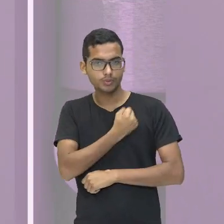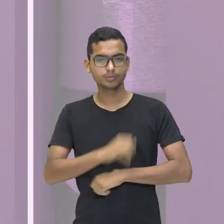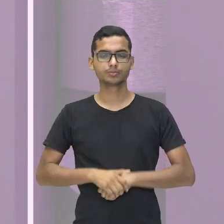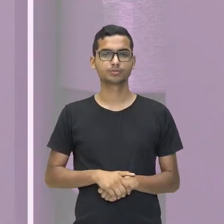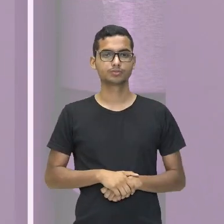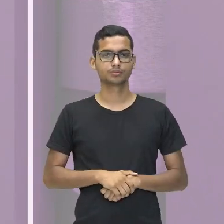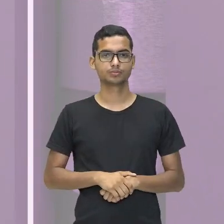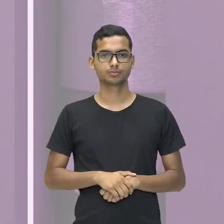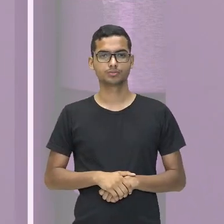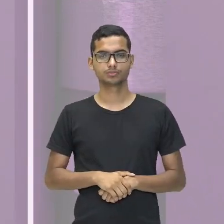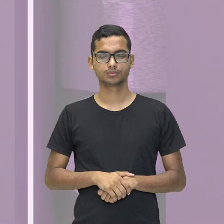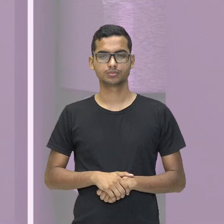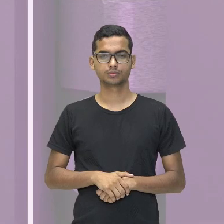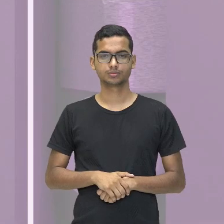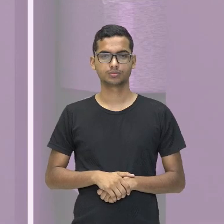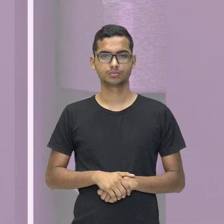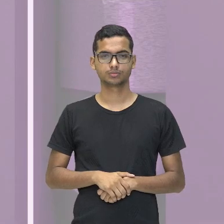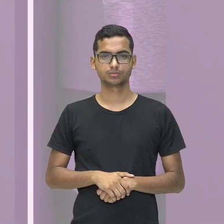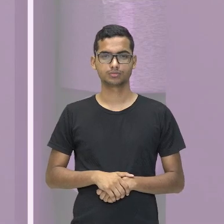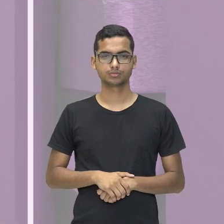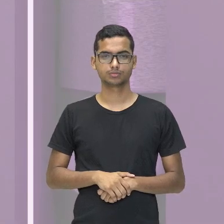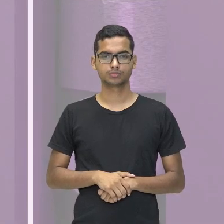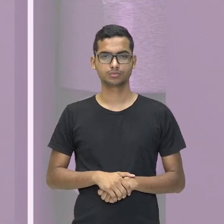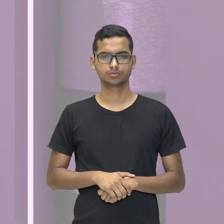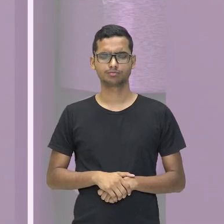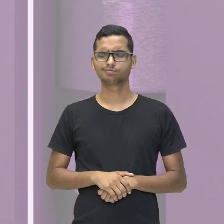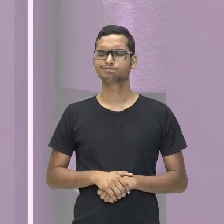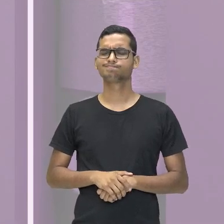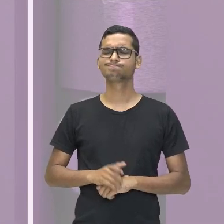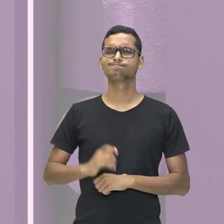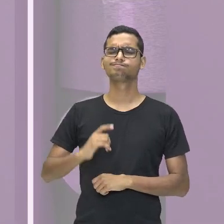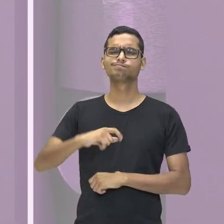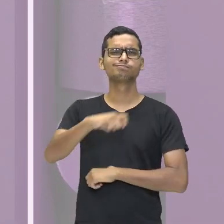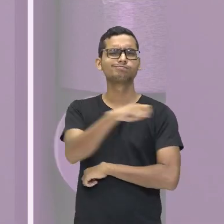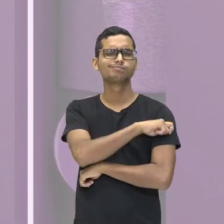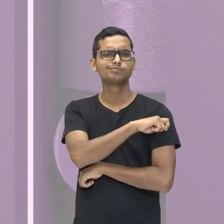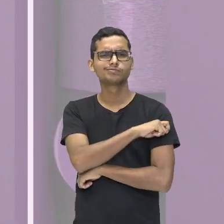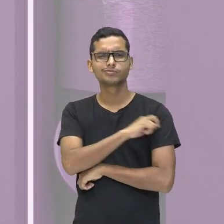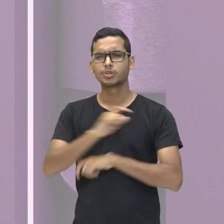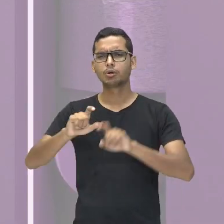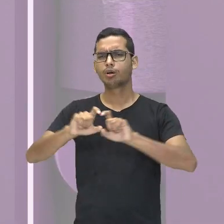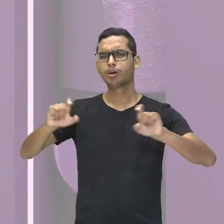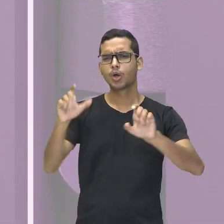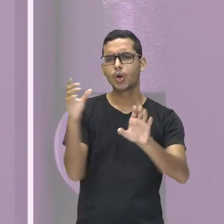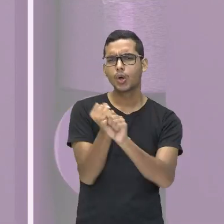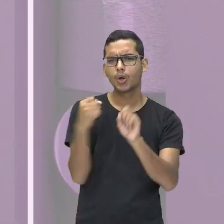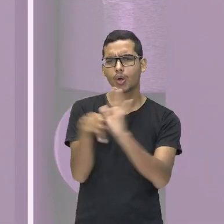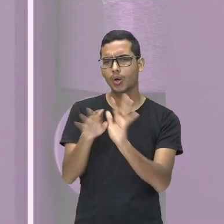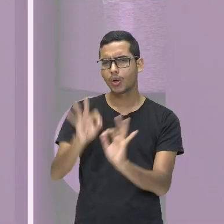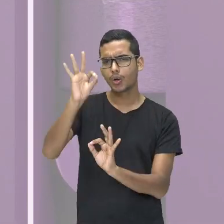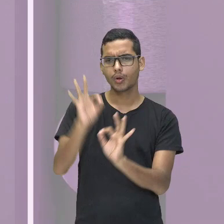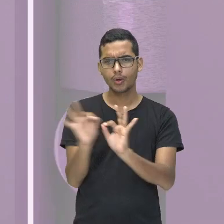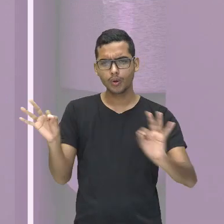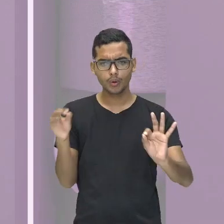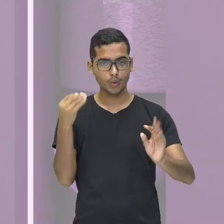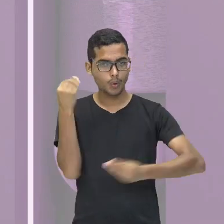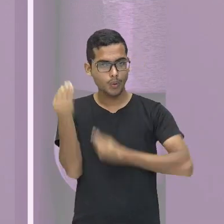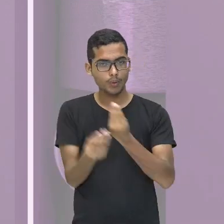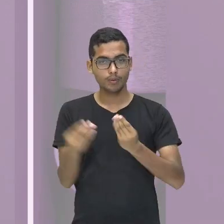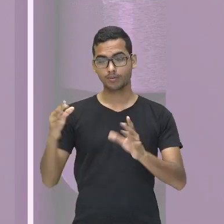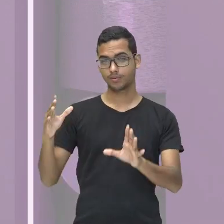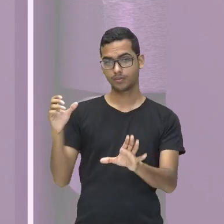E aí, o nosso aluno deve estar se perguntando, sim, mas aí, a gente não vai calcular a distância? Sim. Para